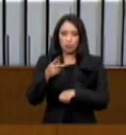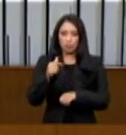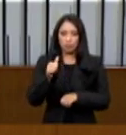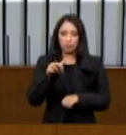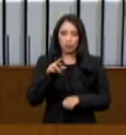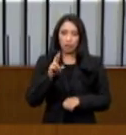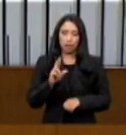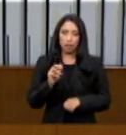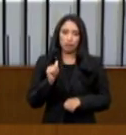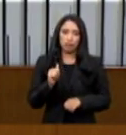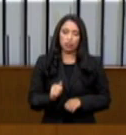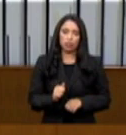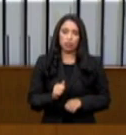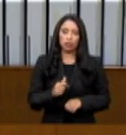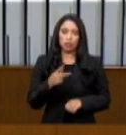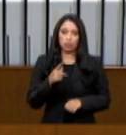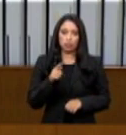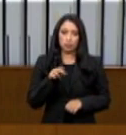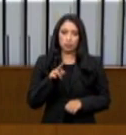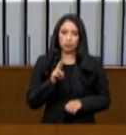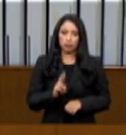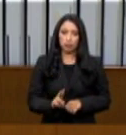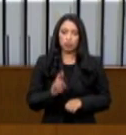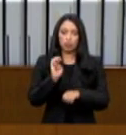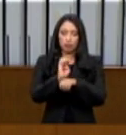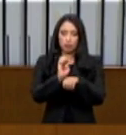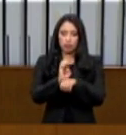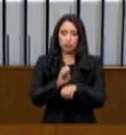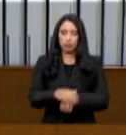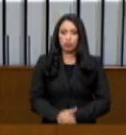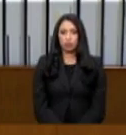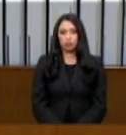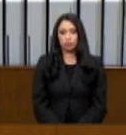Nasser Sefer, Procurador-Geral do Estado.